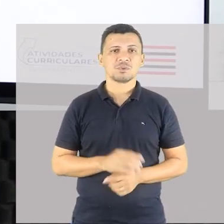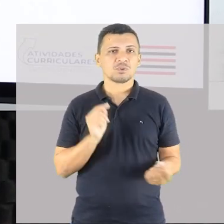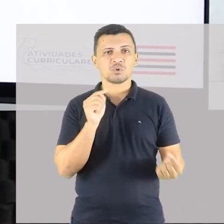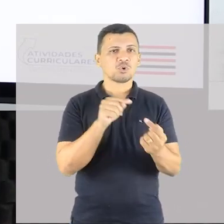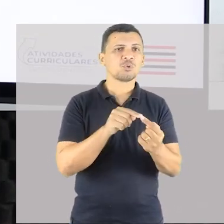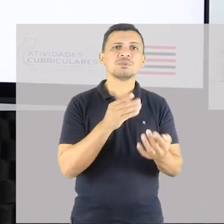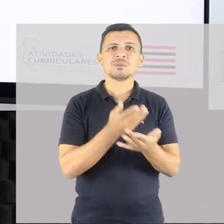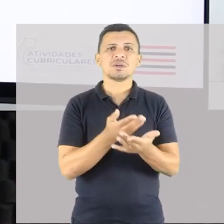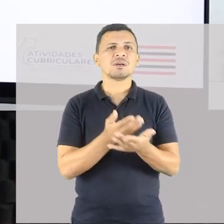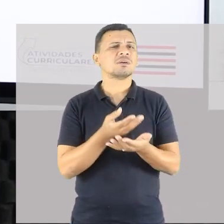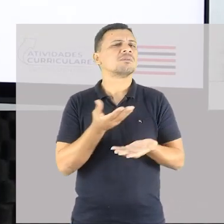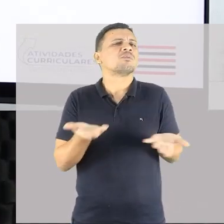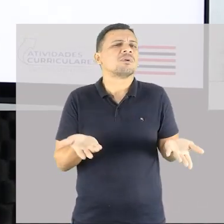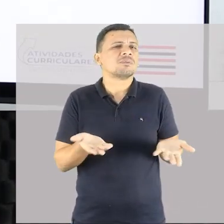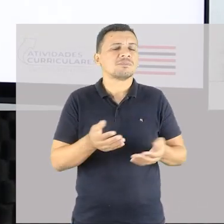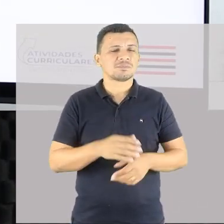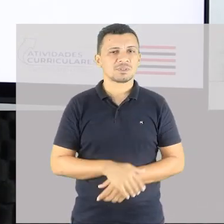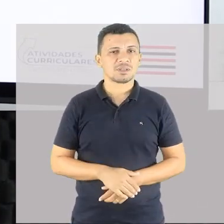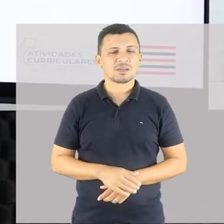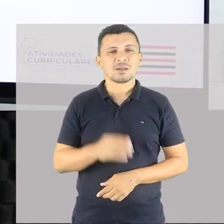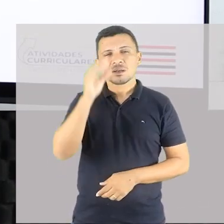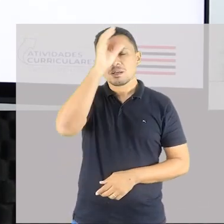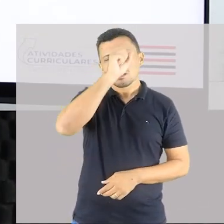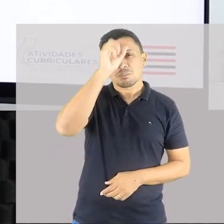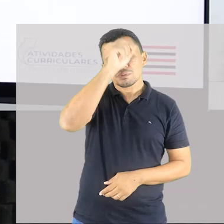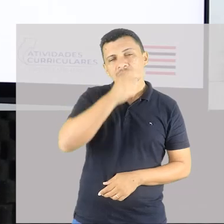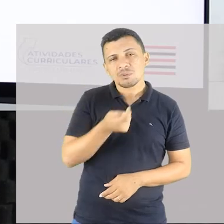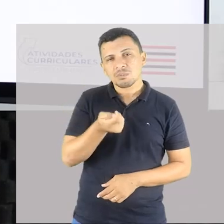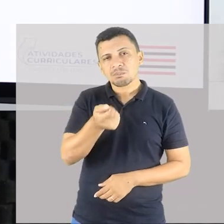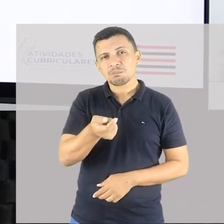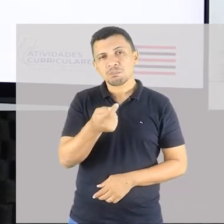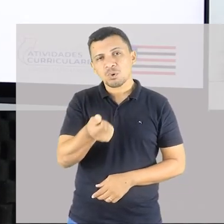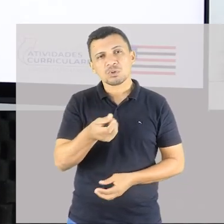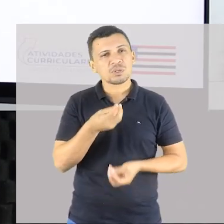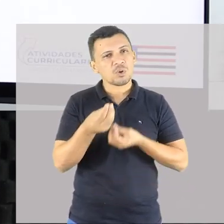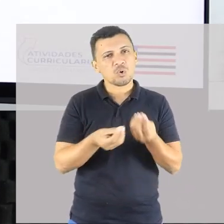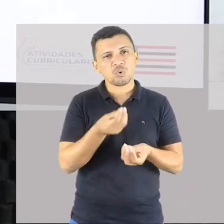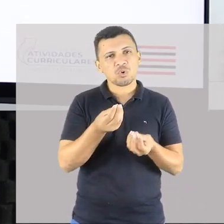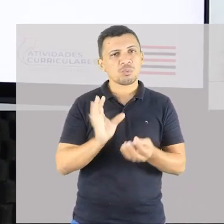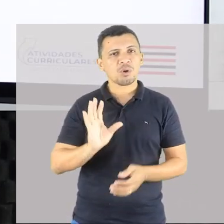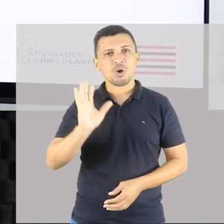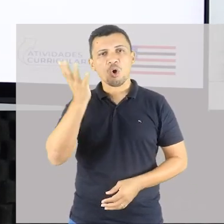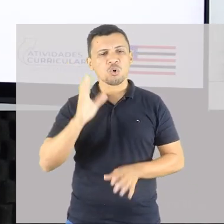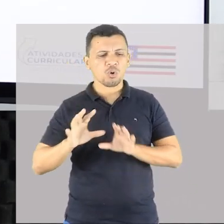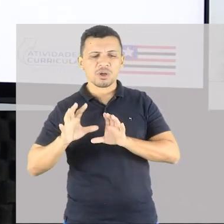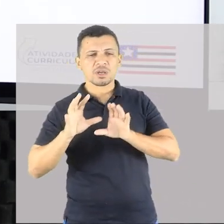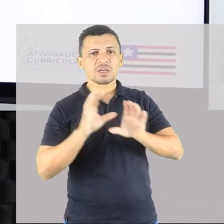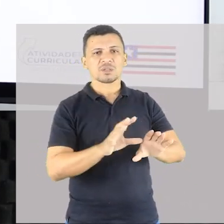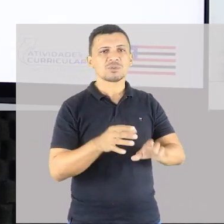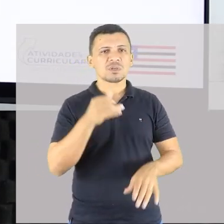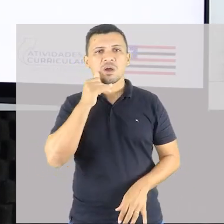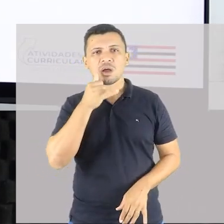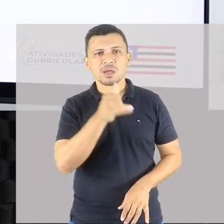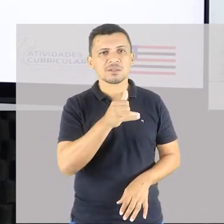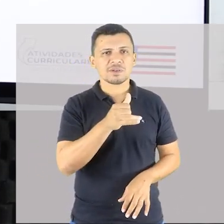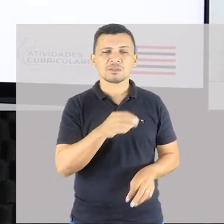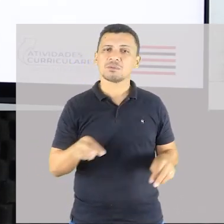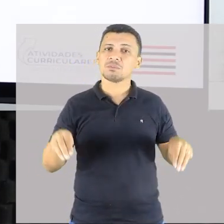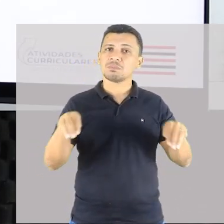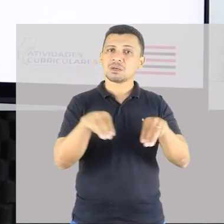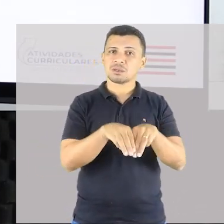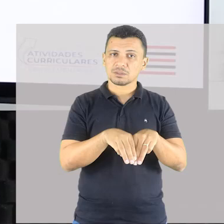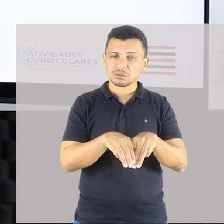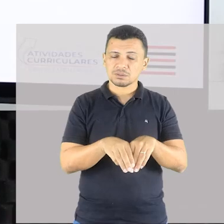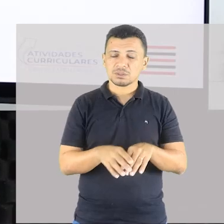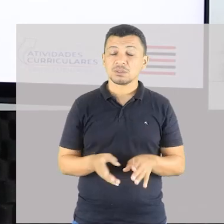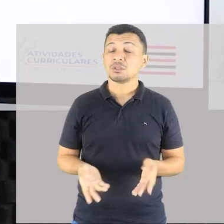objetivo da aula de hoje é a gente saber um pouquinho sobre esse processo de indução eletromagnética e o